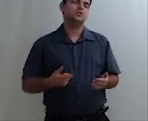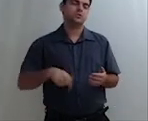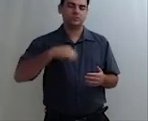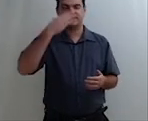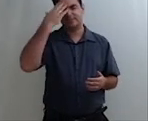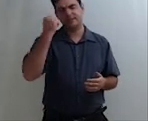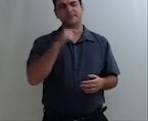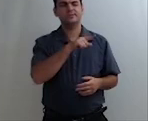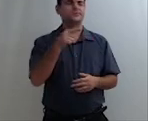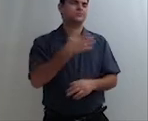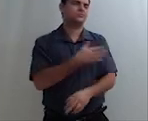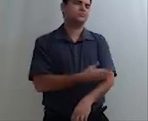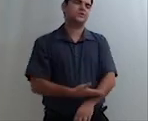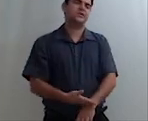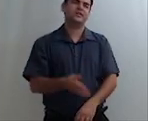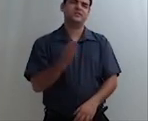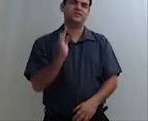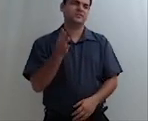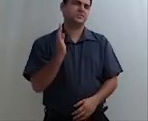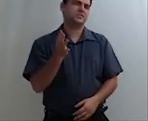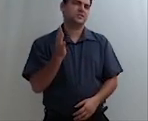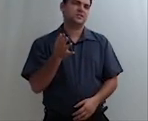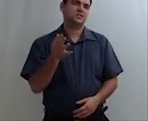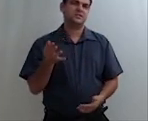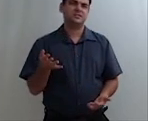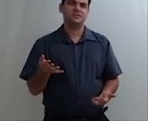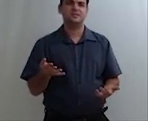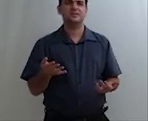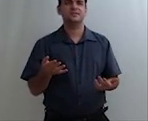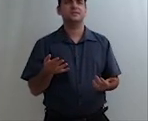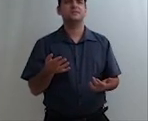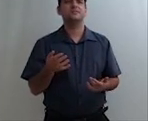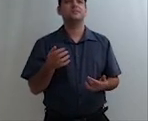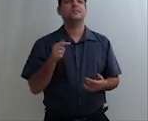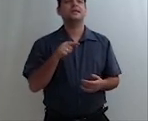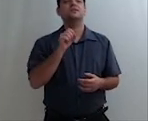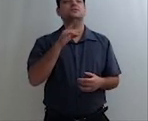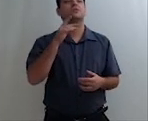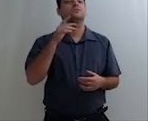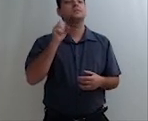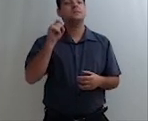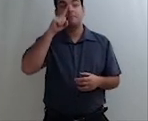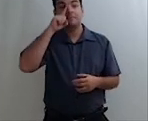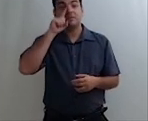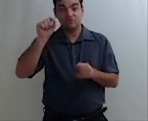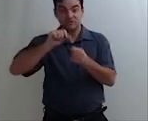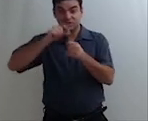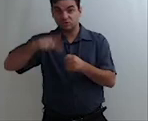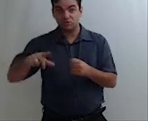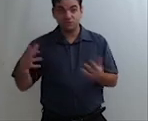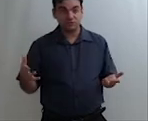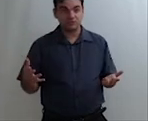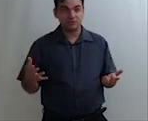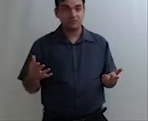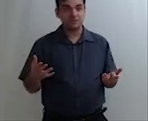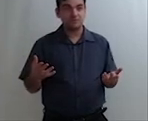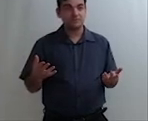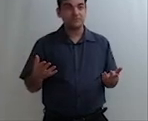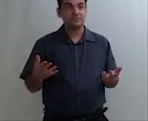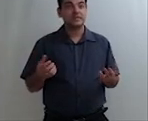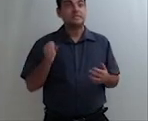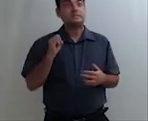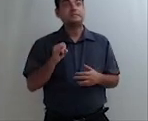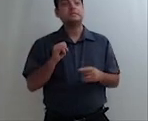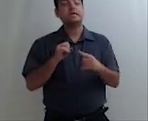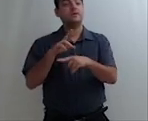muito mais do que do que o presente advogado é que é o risco concreto a reiteração delito se o ré é